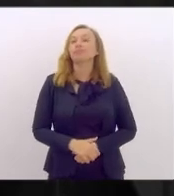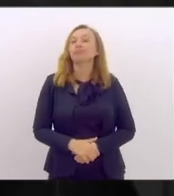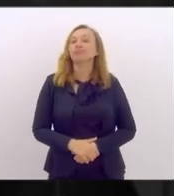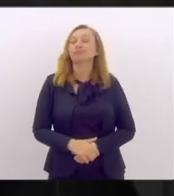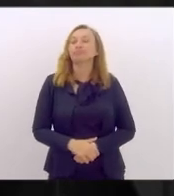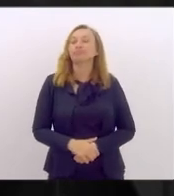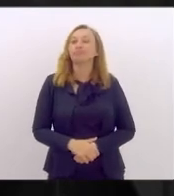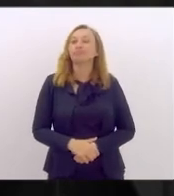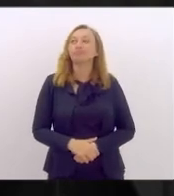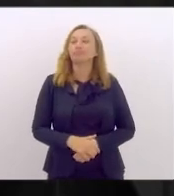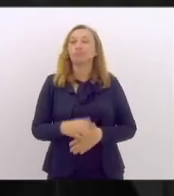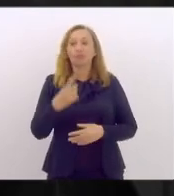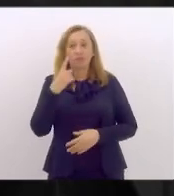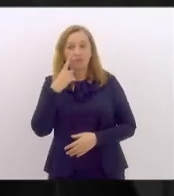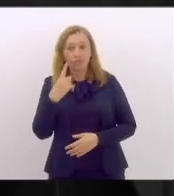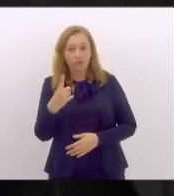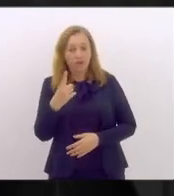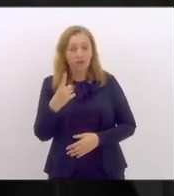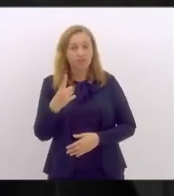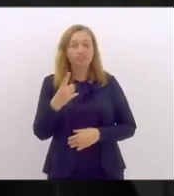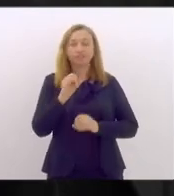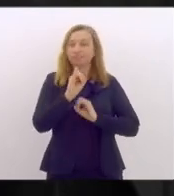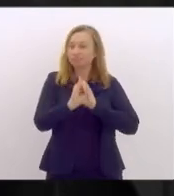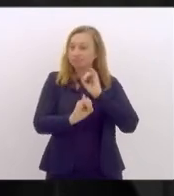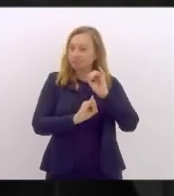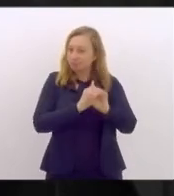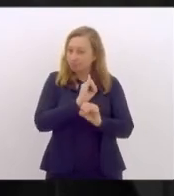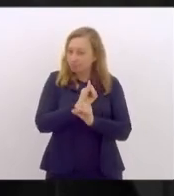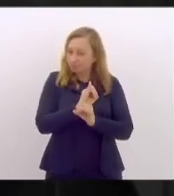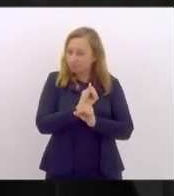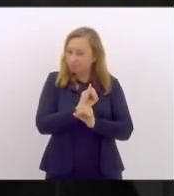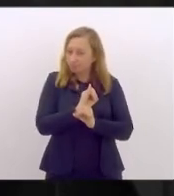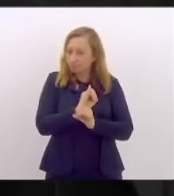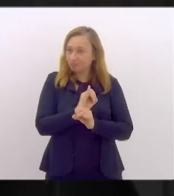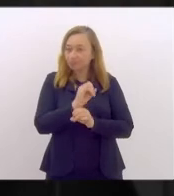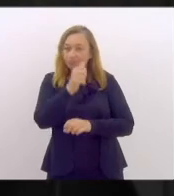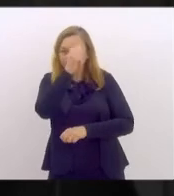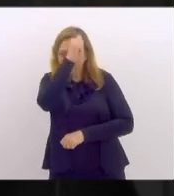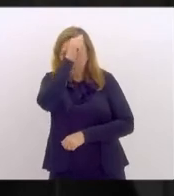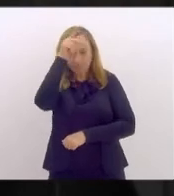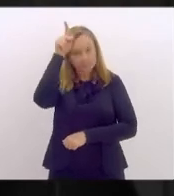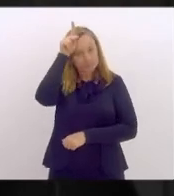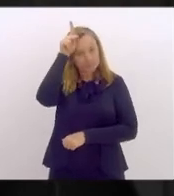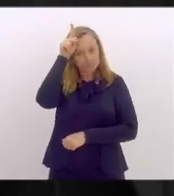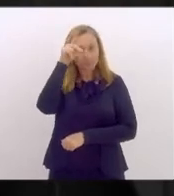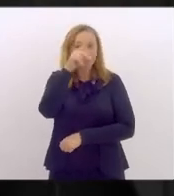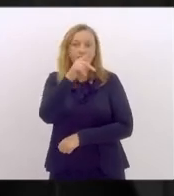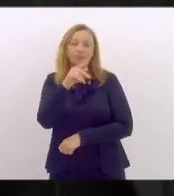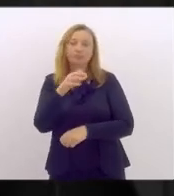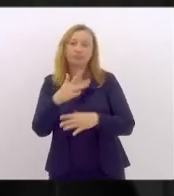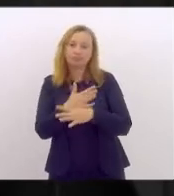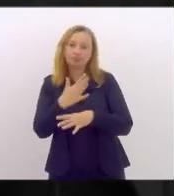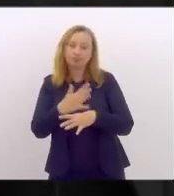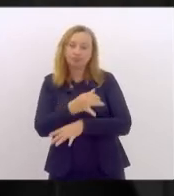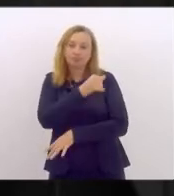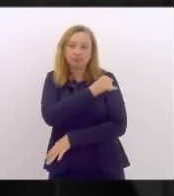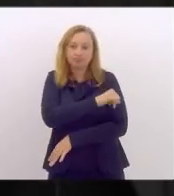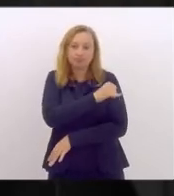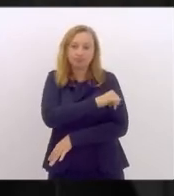Acabei de ver na internet que o prefeito da cidade do Rio de Janeiro